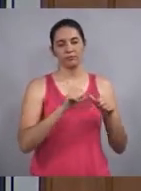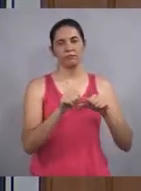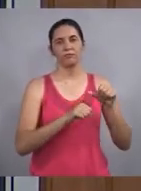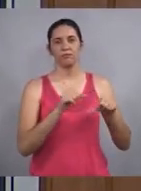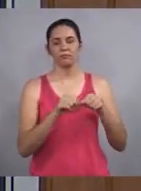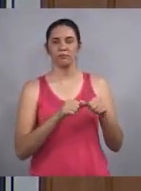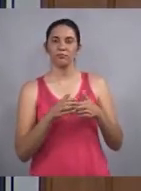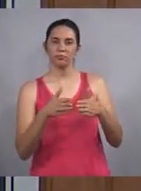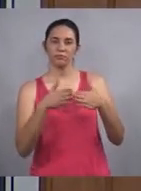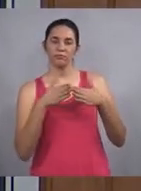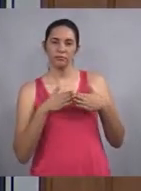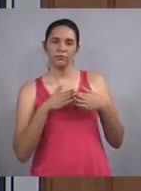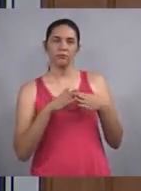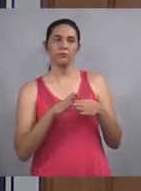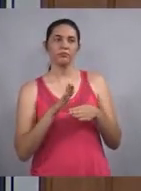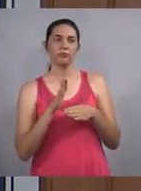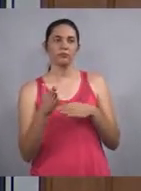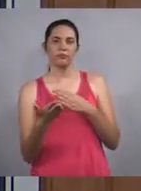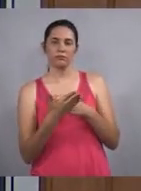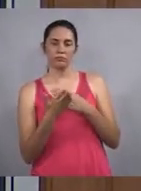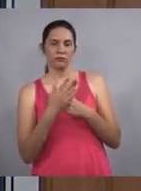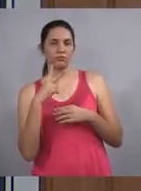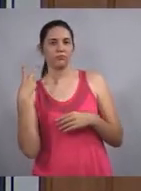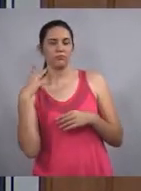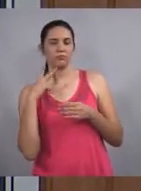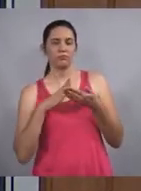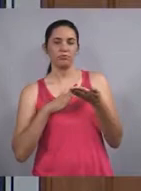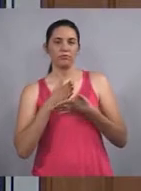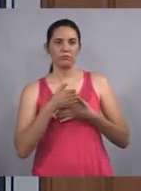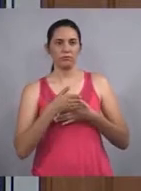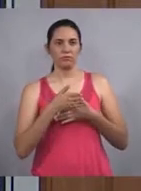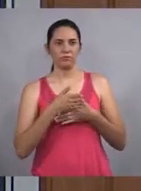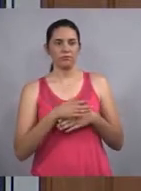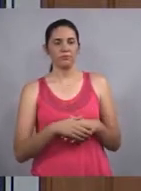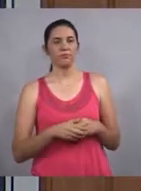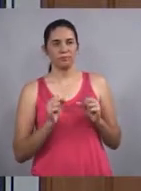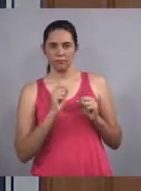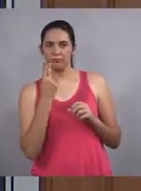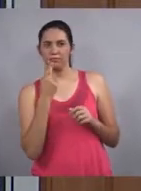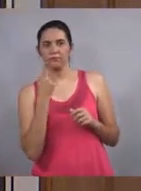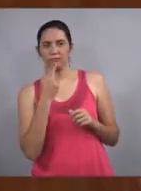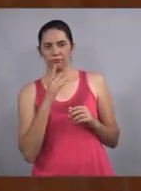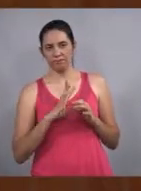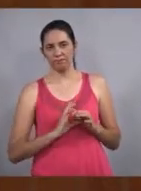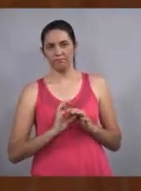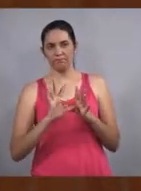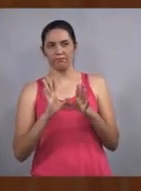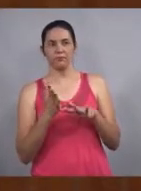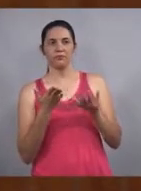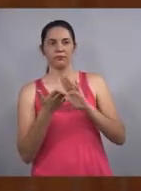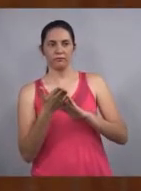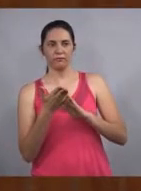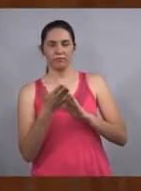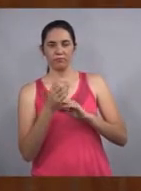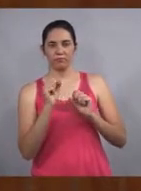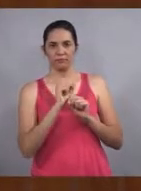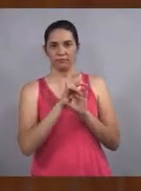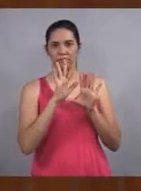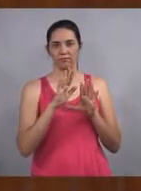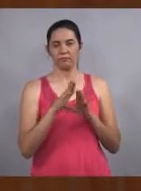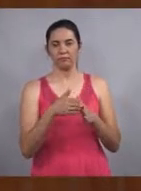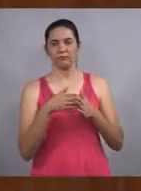apoio dos senhores, uma parte, doutor Nardi. Posso, se permitir? À vontade. Parabenizá-lo, é claro,